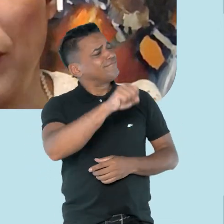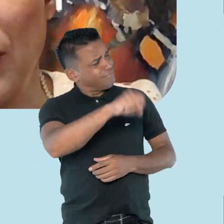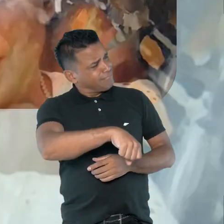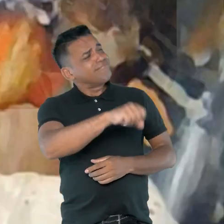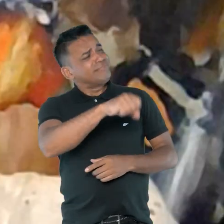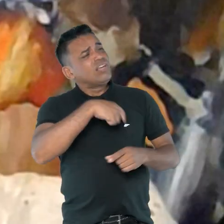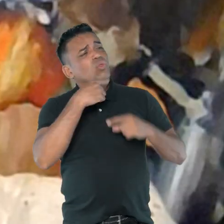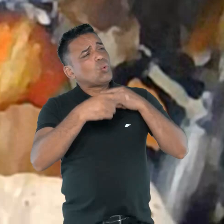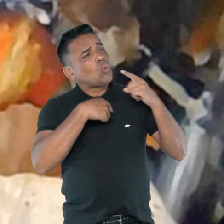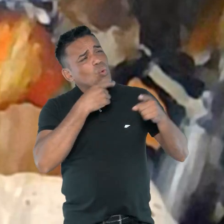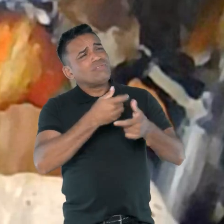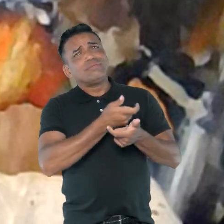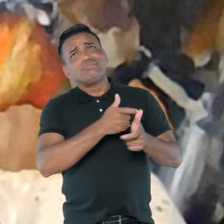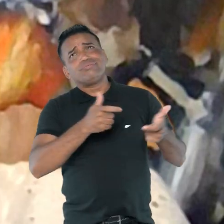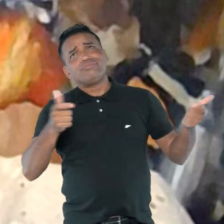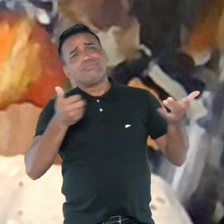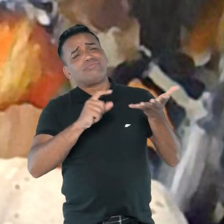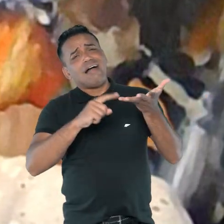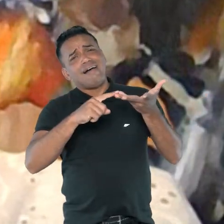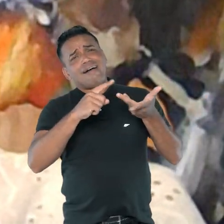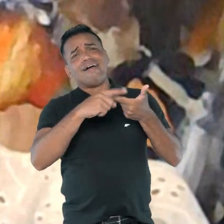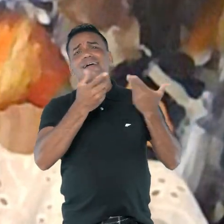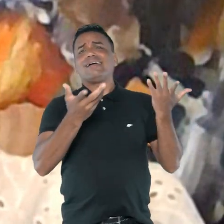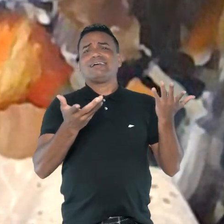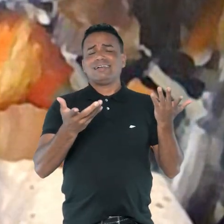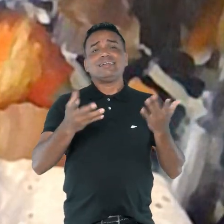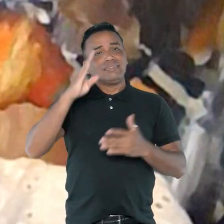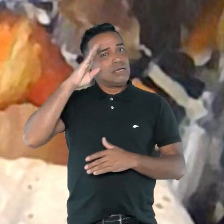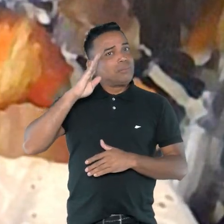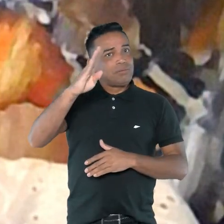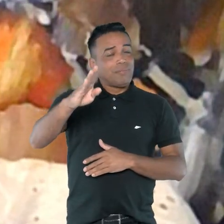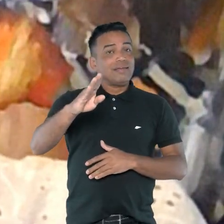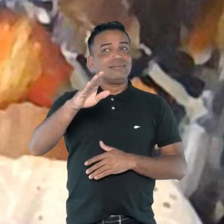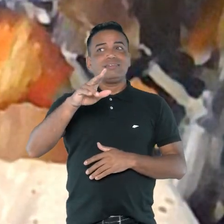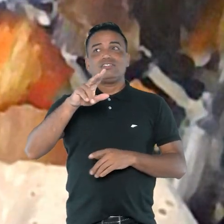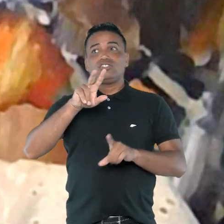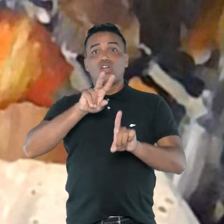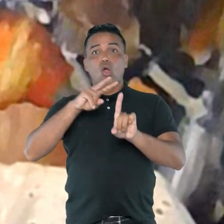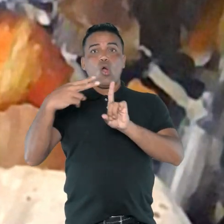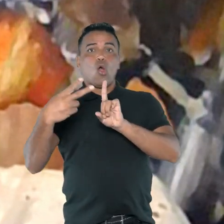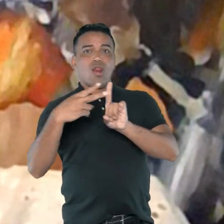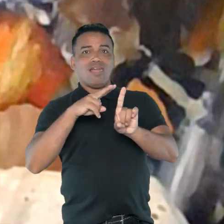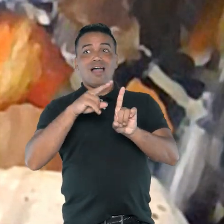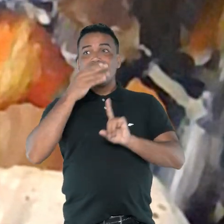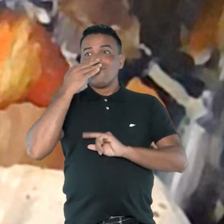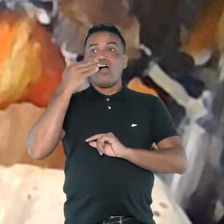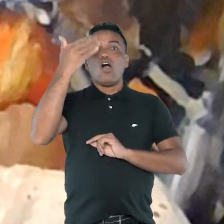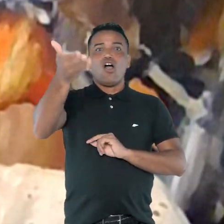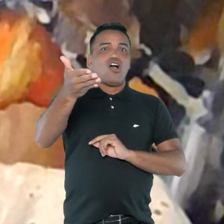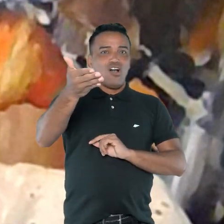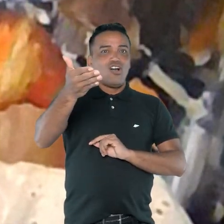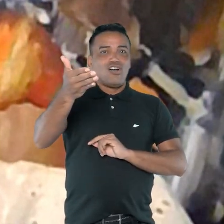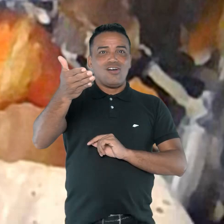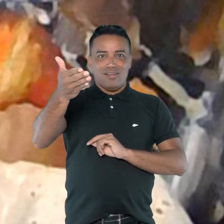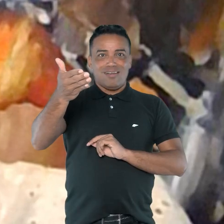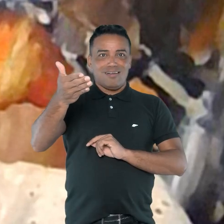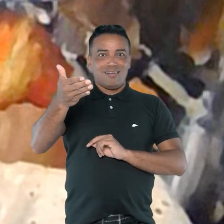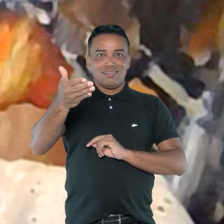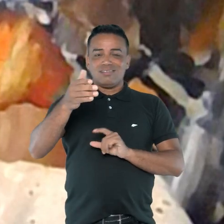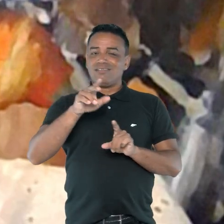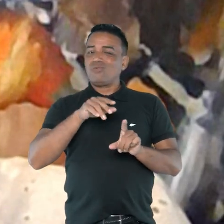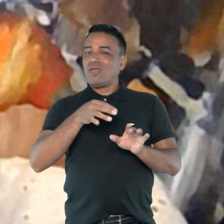tive dúvida em relação eu imagino que você esteja perguntando isso, principalmente ao olhar externo, né, ao julgamento dos